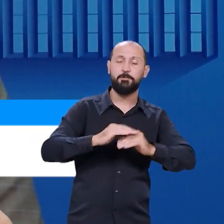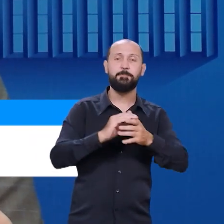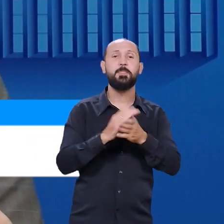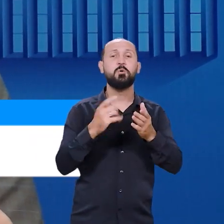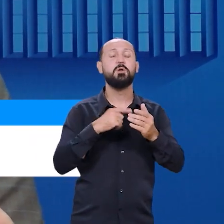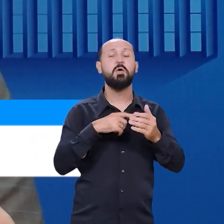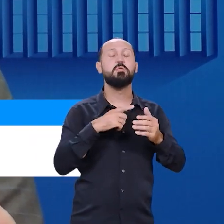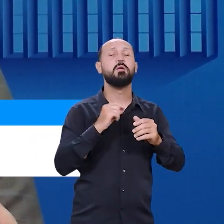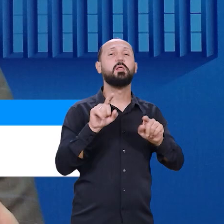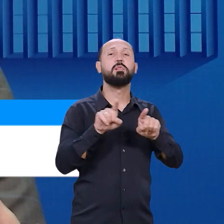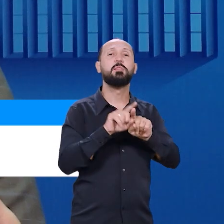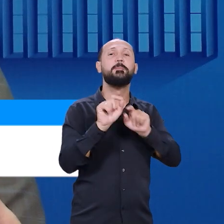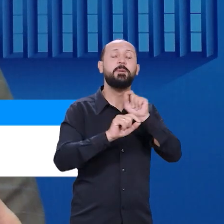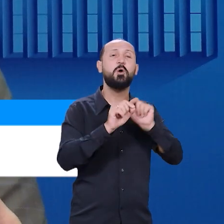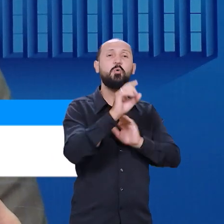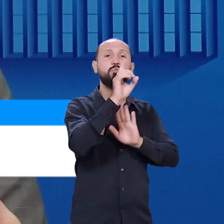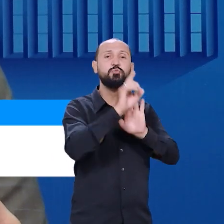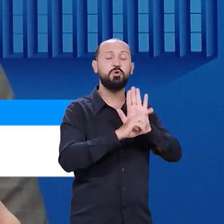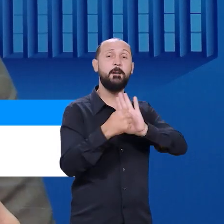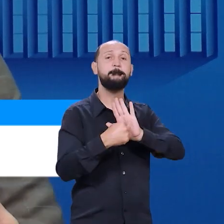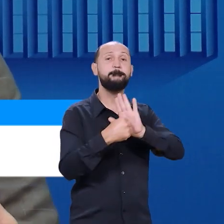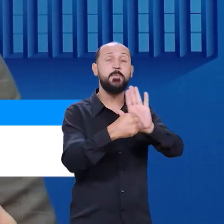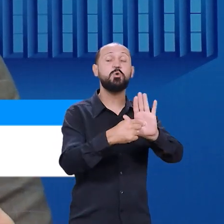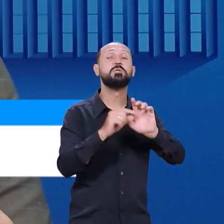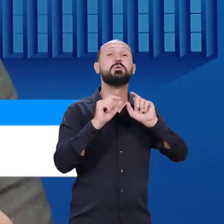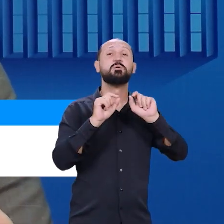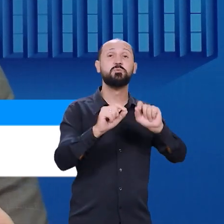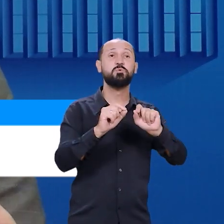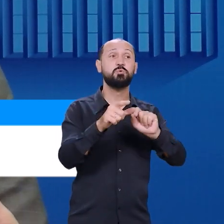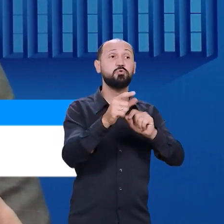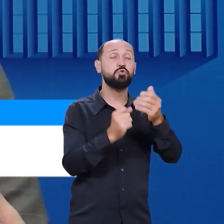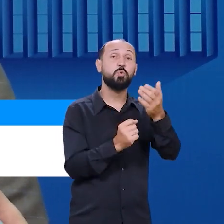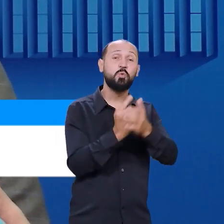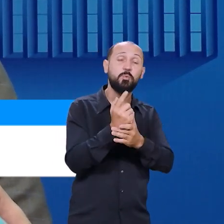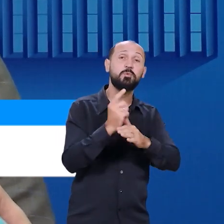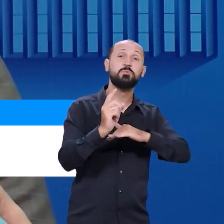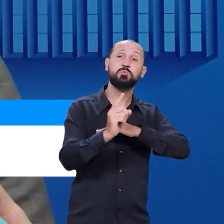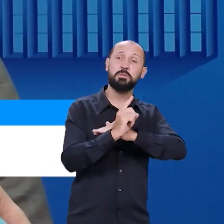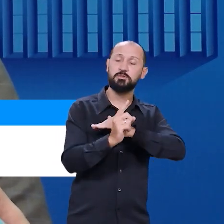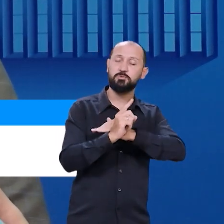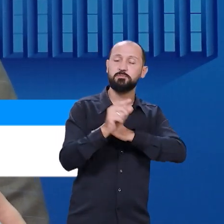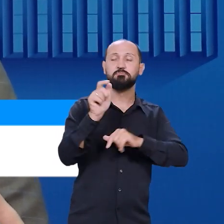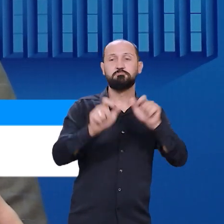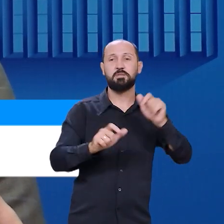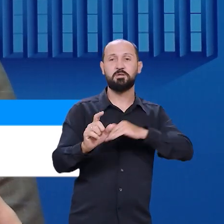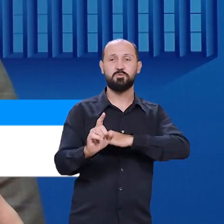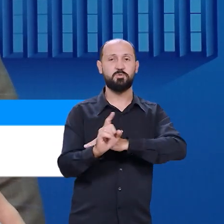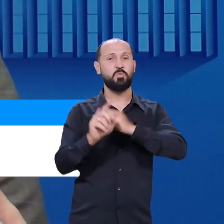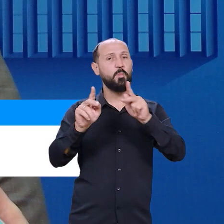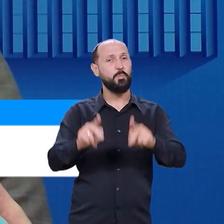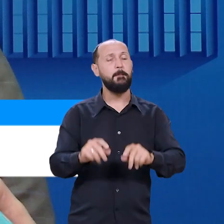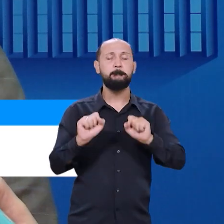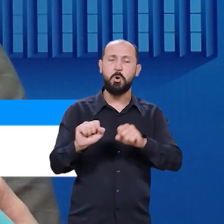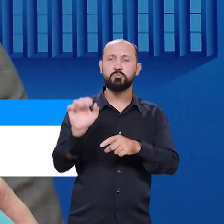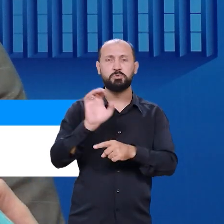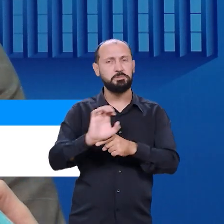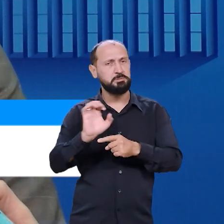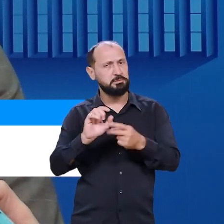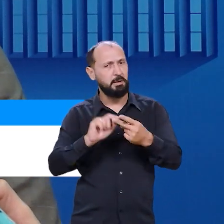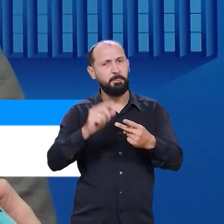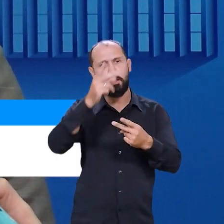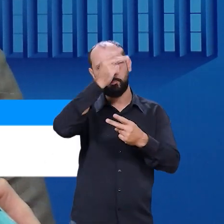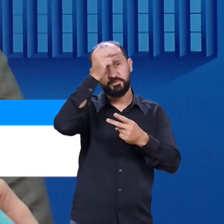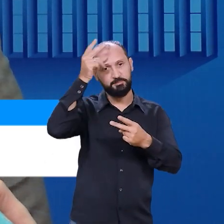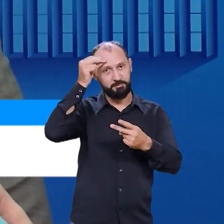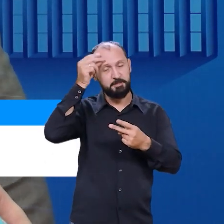que tenha também os direitos explícitos dos consumidores dos serviços públicos, tanto